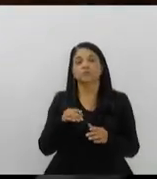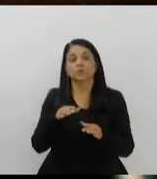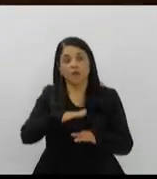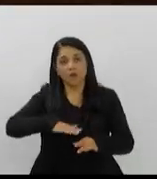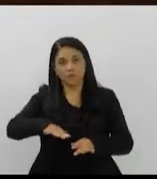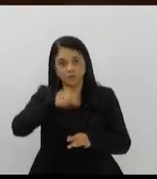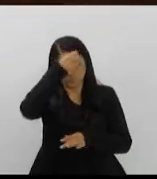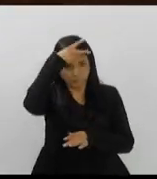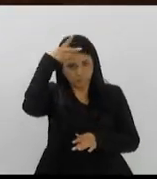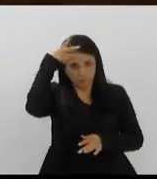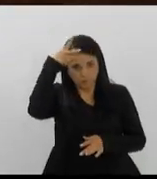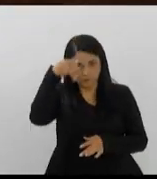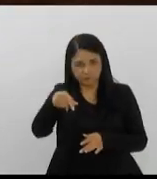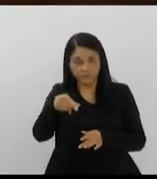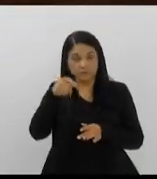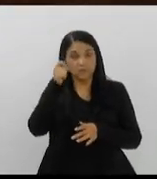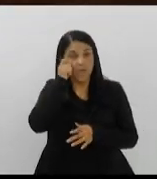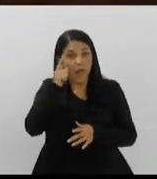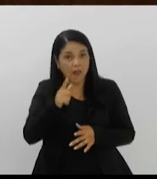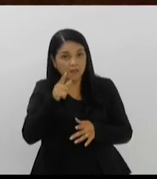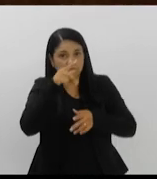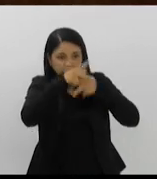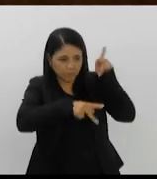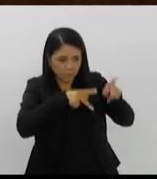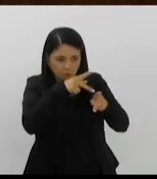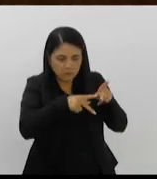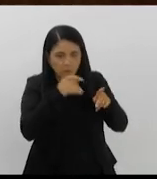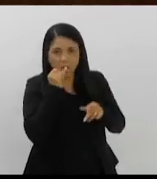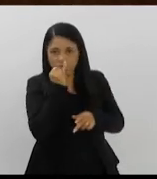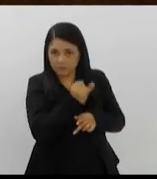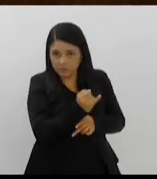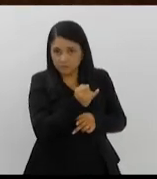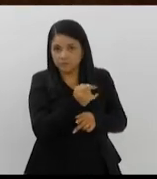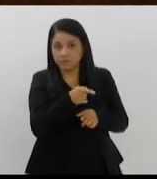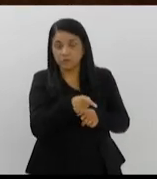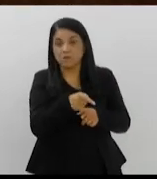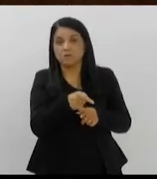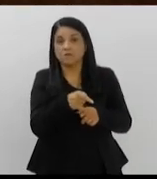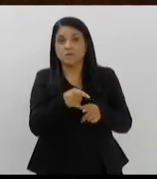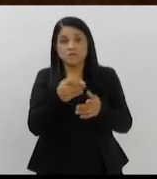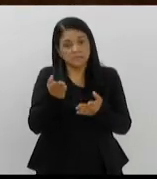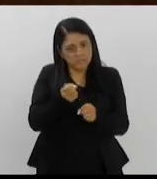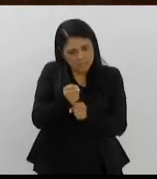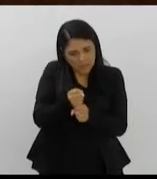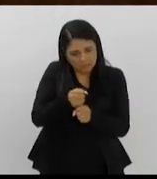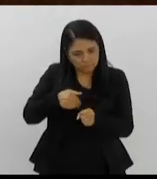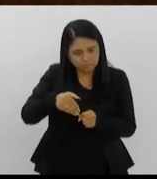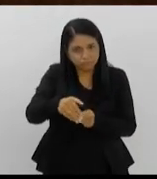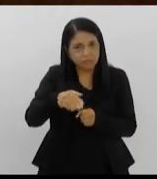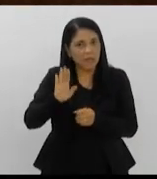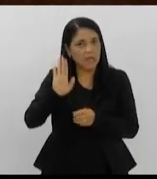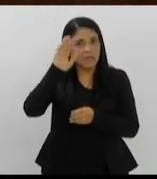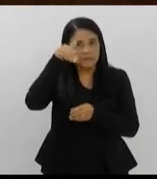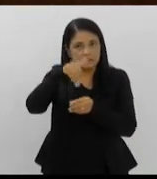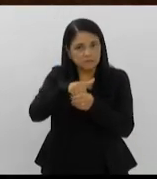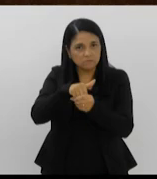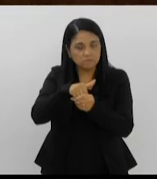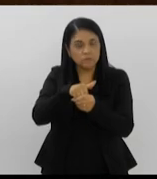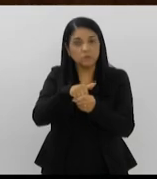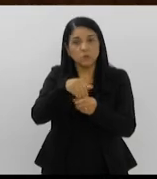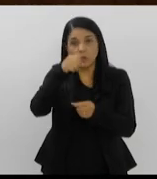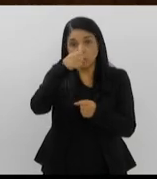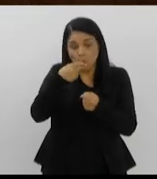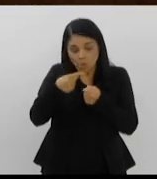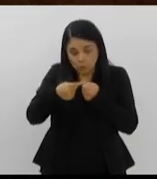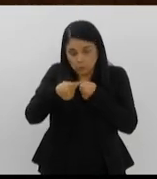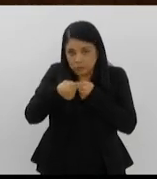aí, a gente faz um alerta à população, no sentido que esse ano é ano de eleição. E o município que tiver